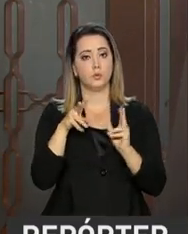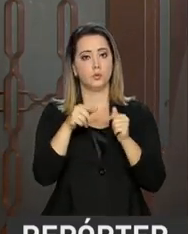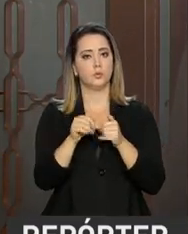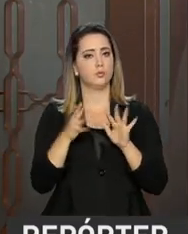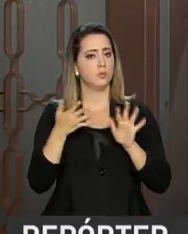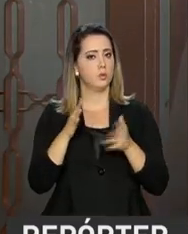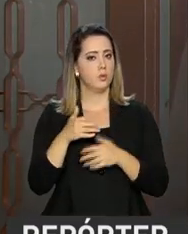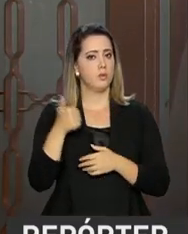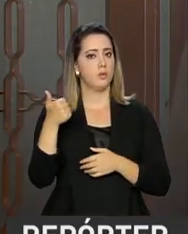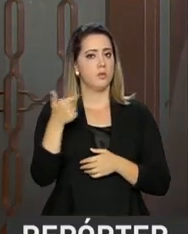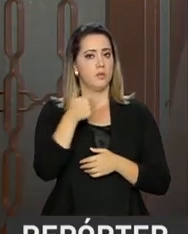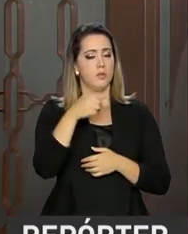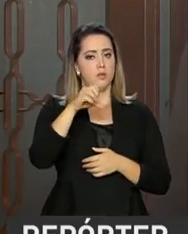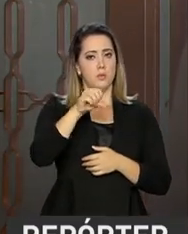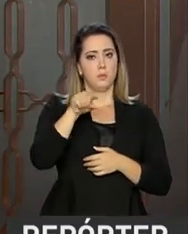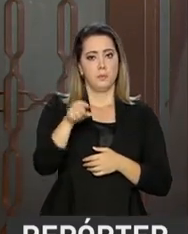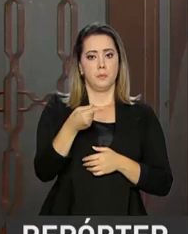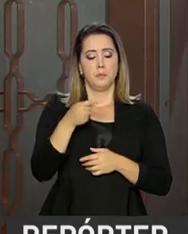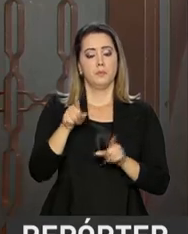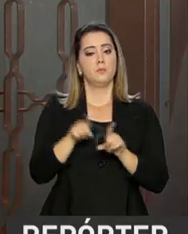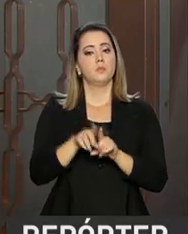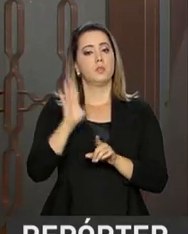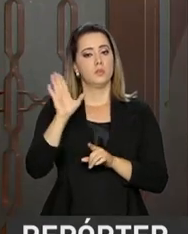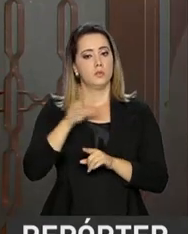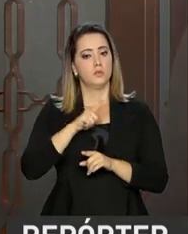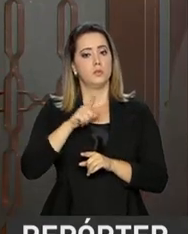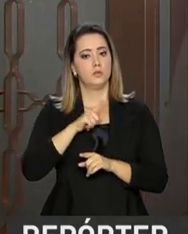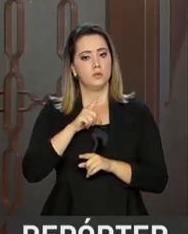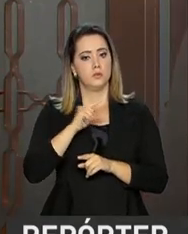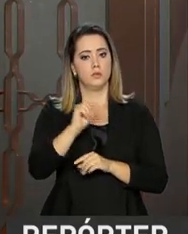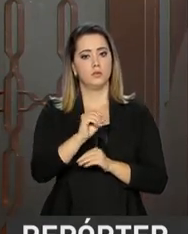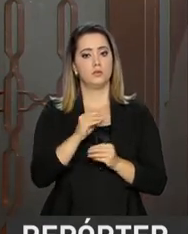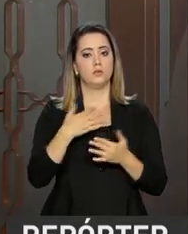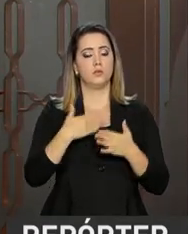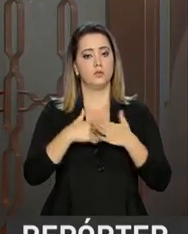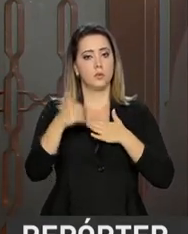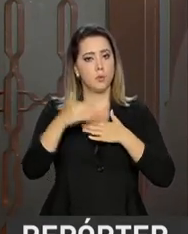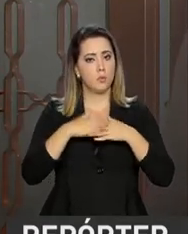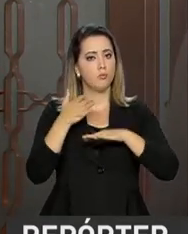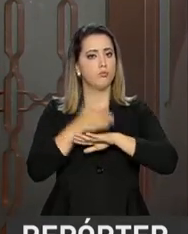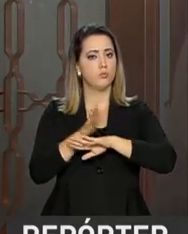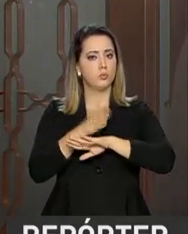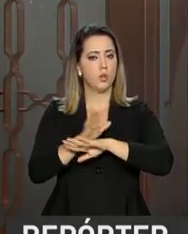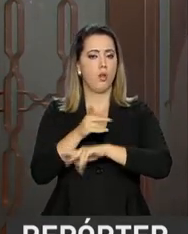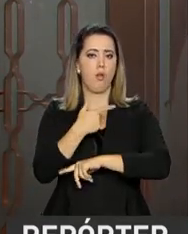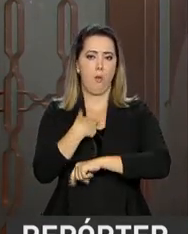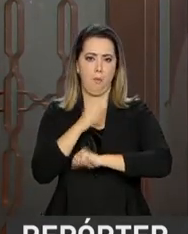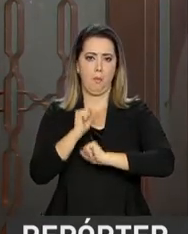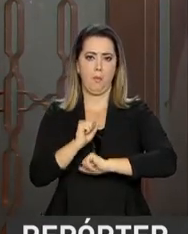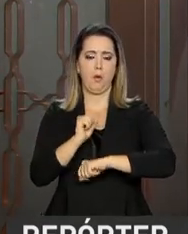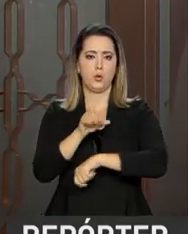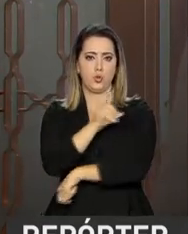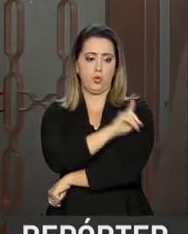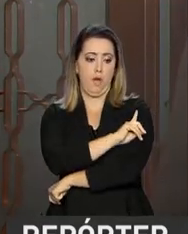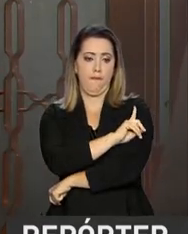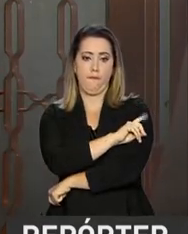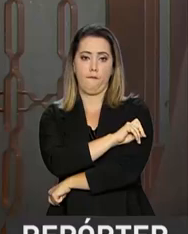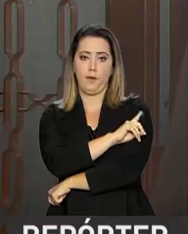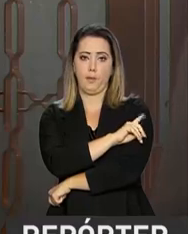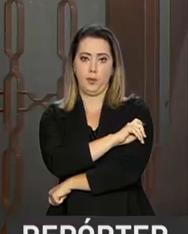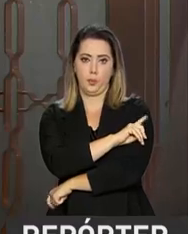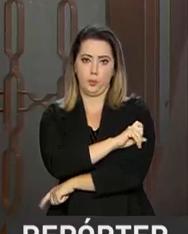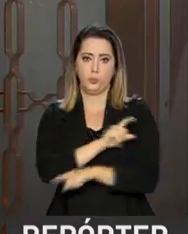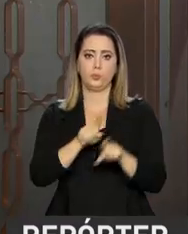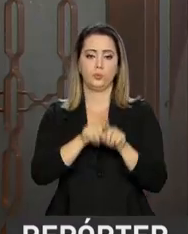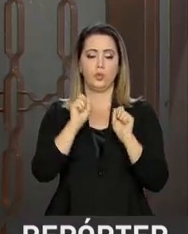total, cerca de 129 mil já possuem qualificação como técnicos em enfermagem e estão prontos